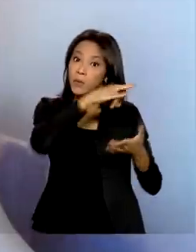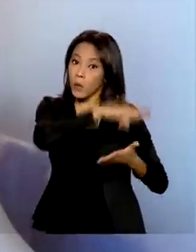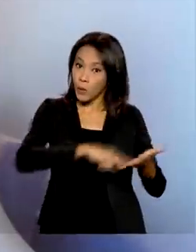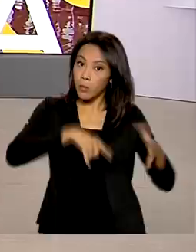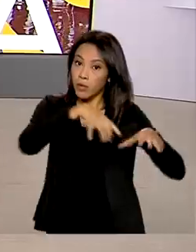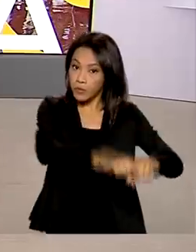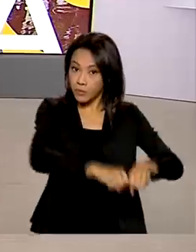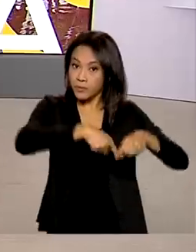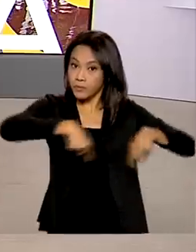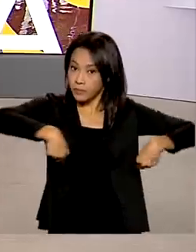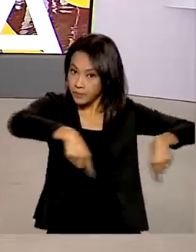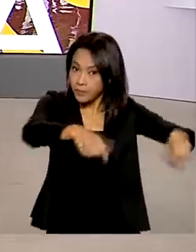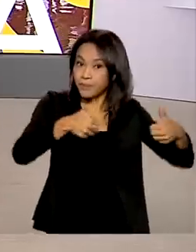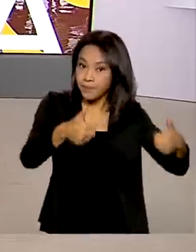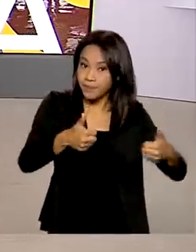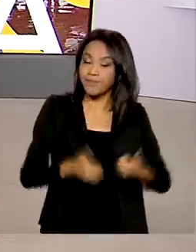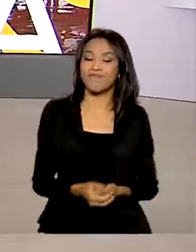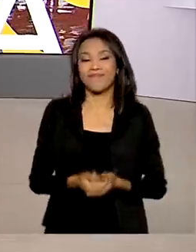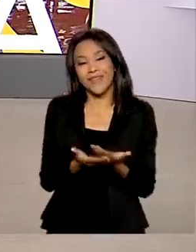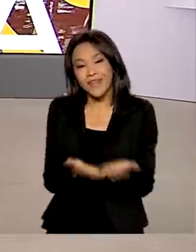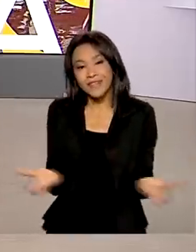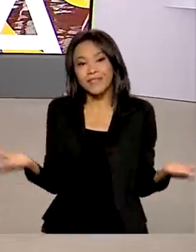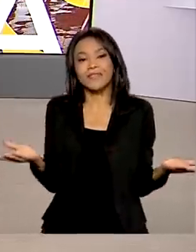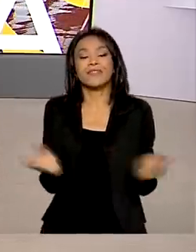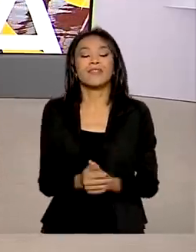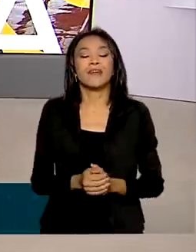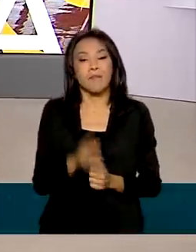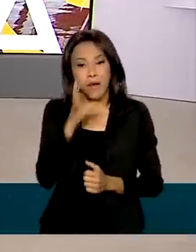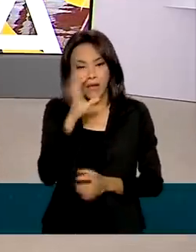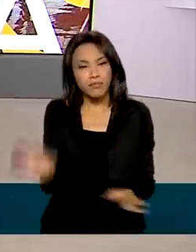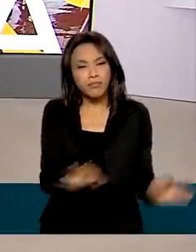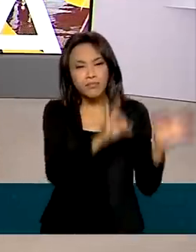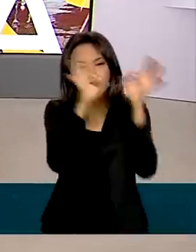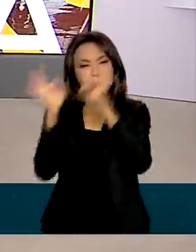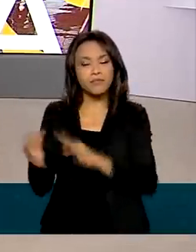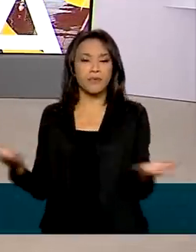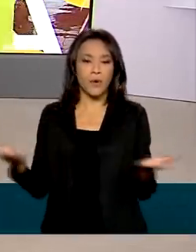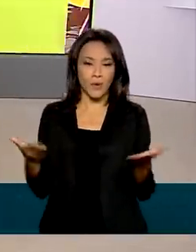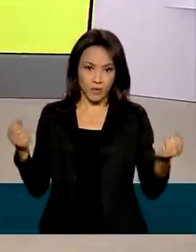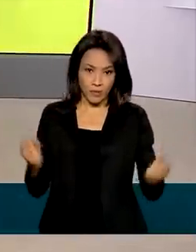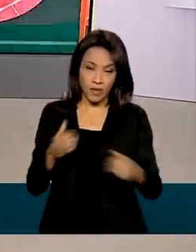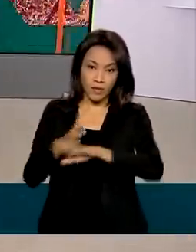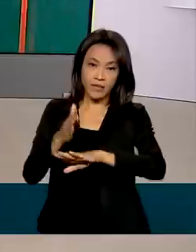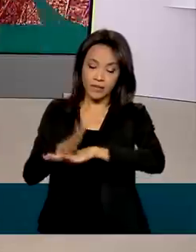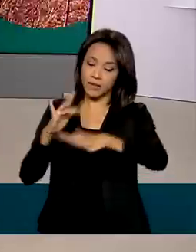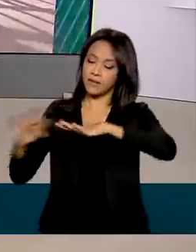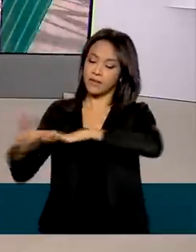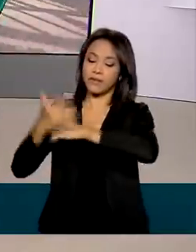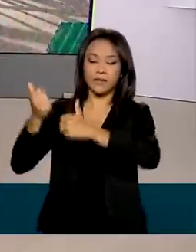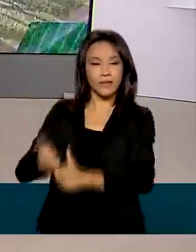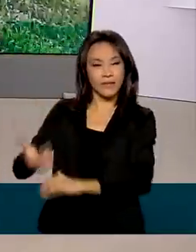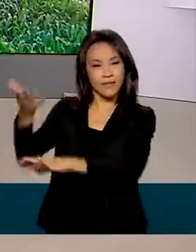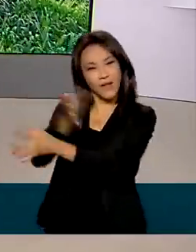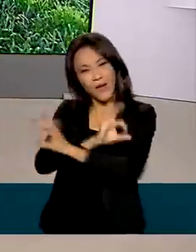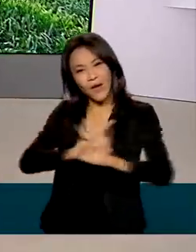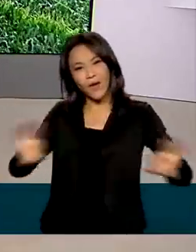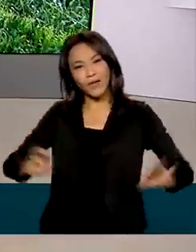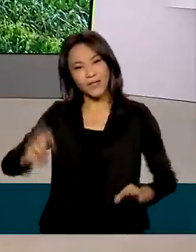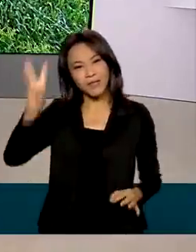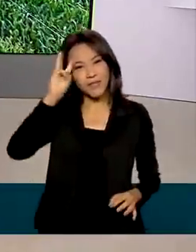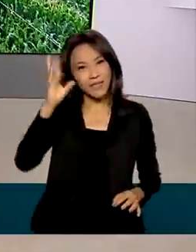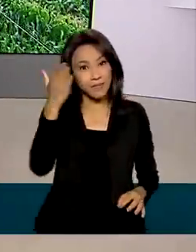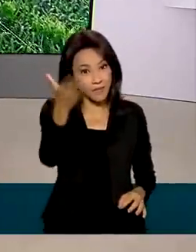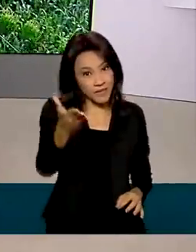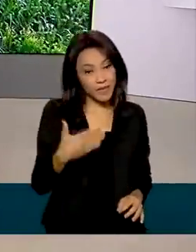para o estado é isso para rever as reportagens de hoje Acesse as nossas redes sociais uma excelente